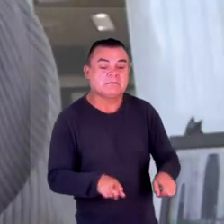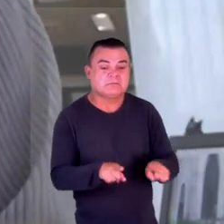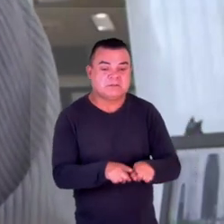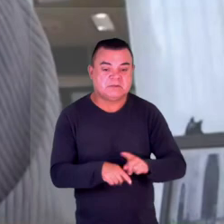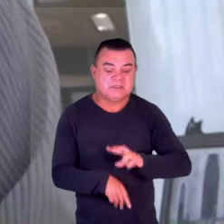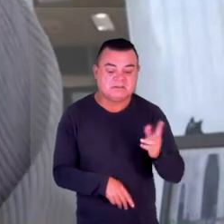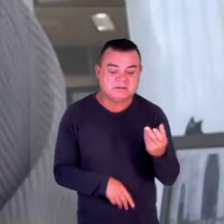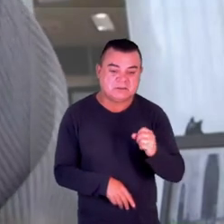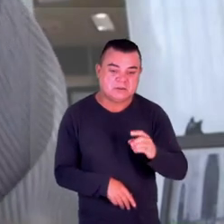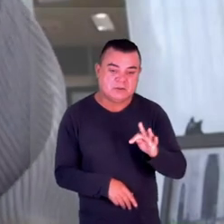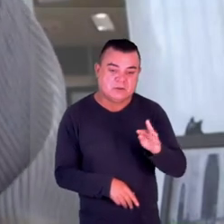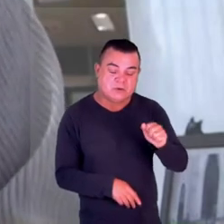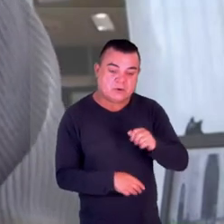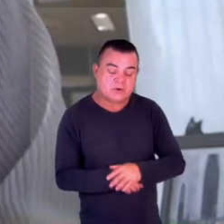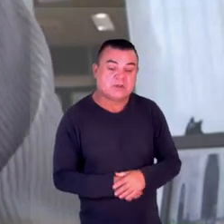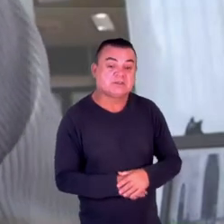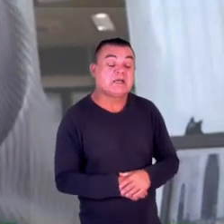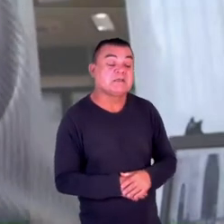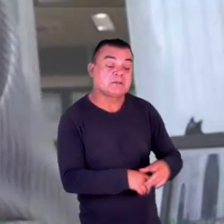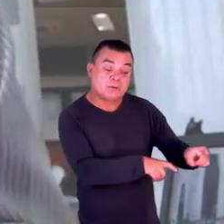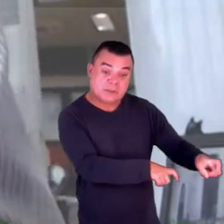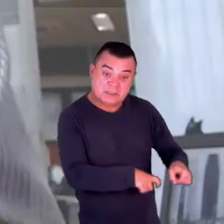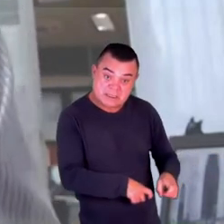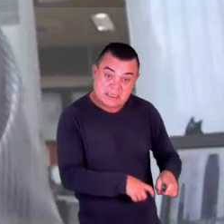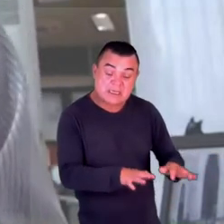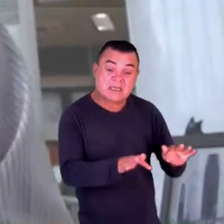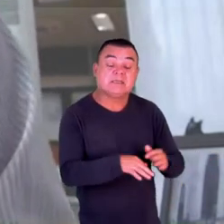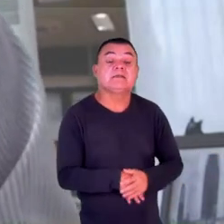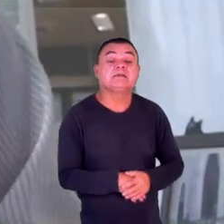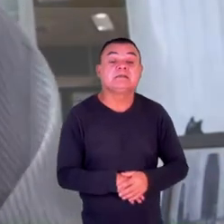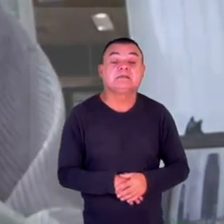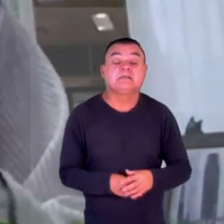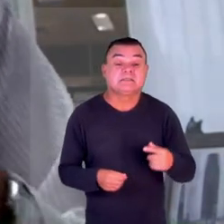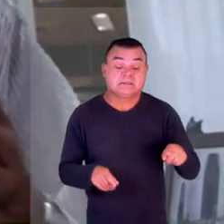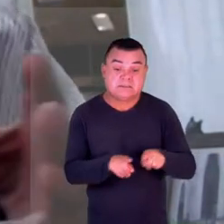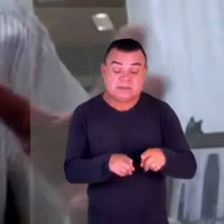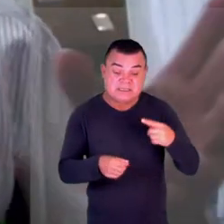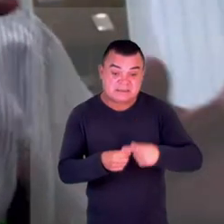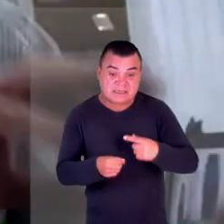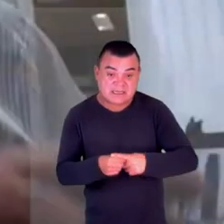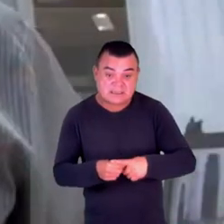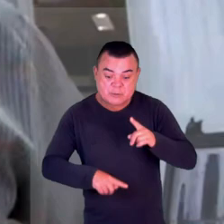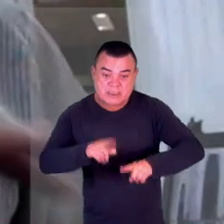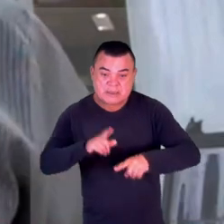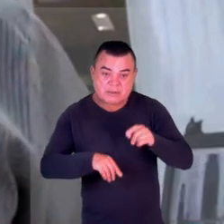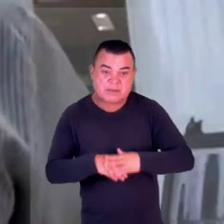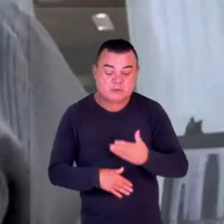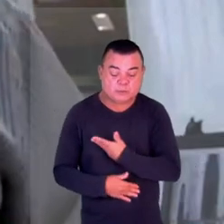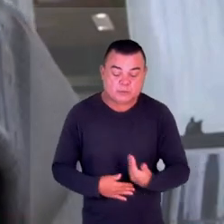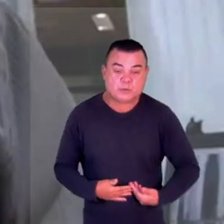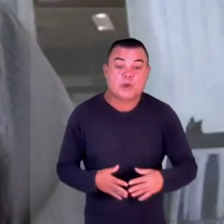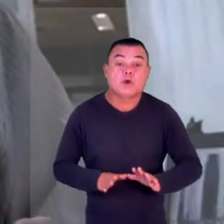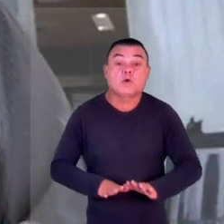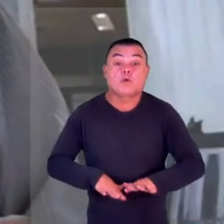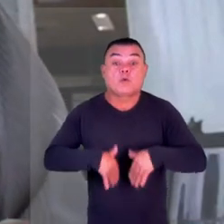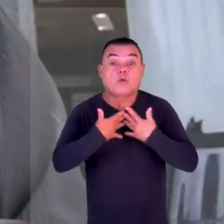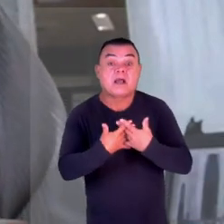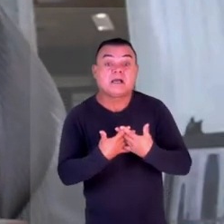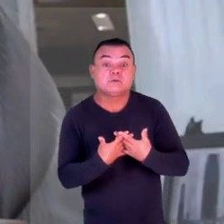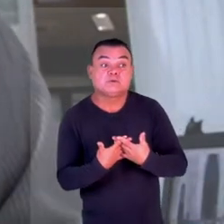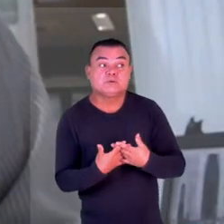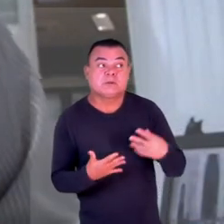e periurbanas de equipamentos públicos ou seja quando há adesão há uma